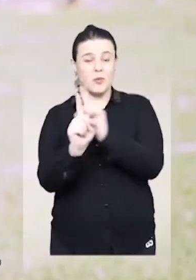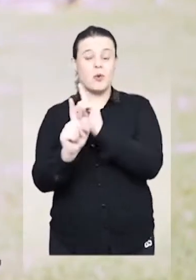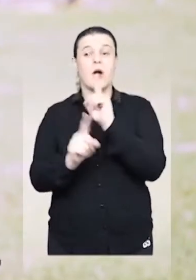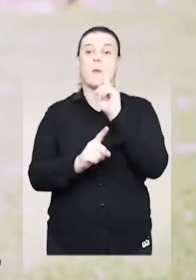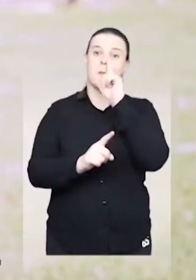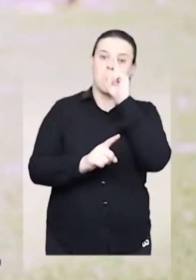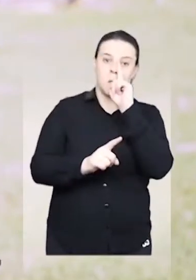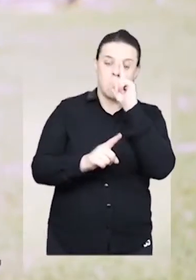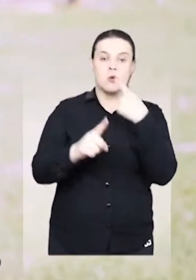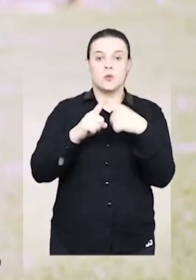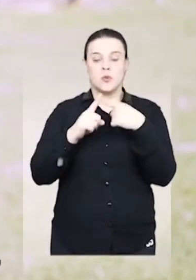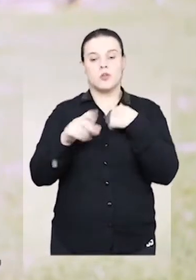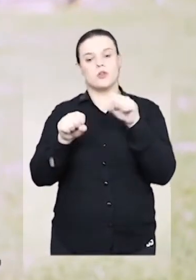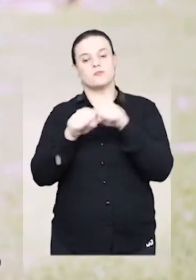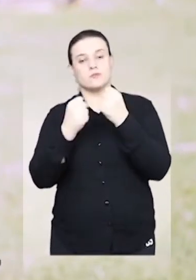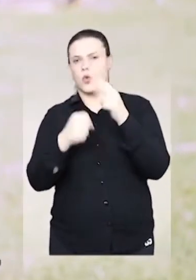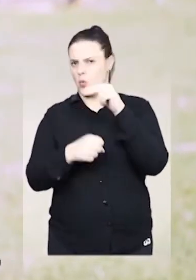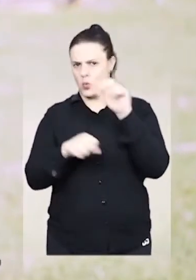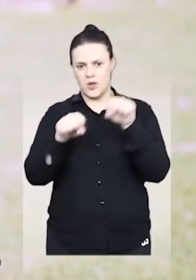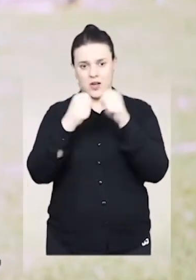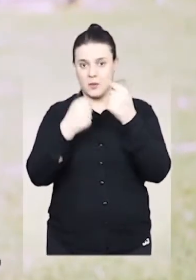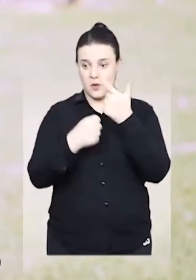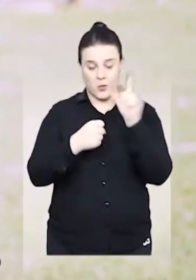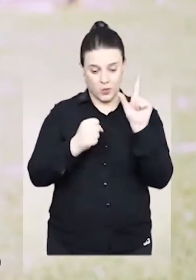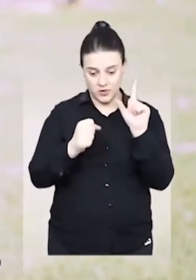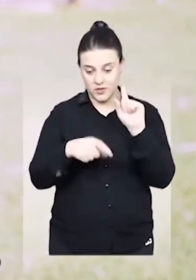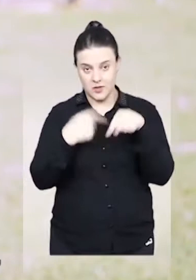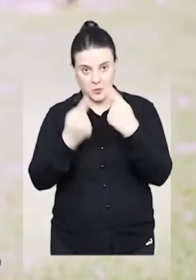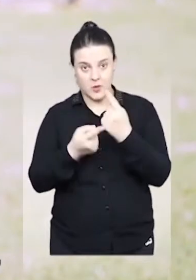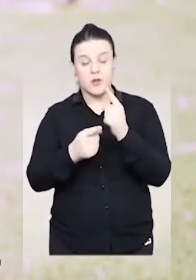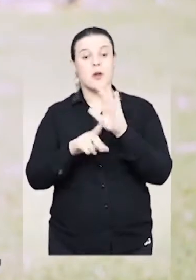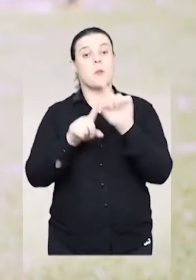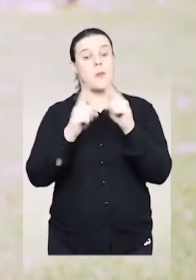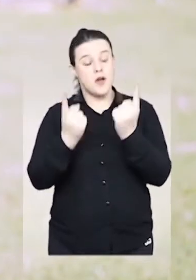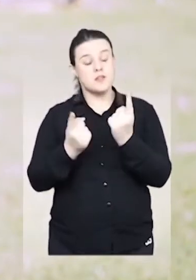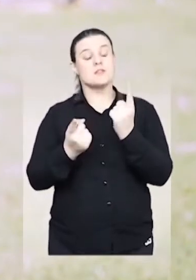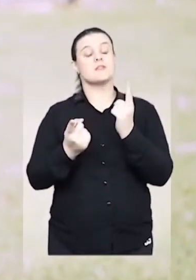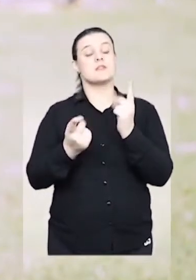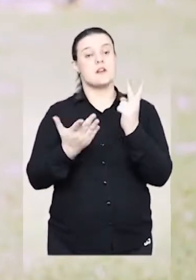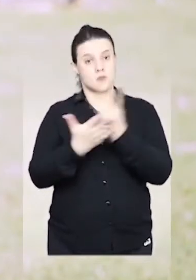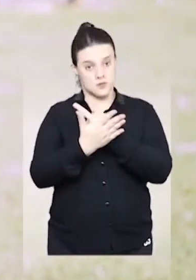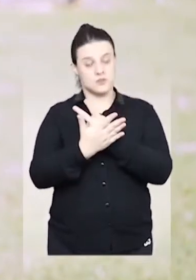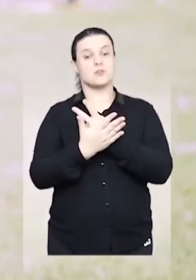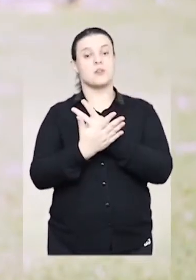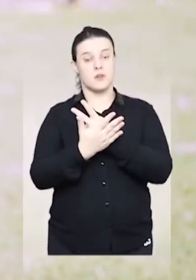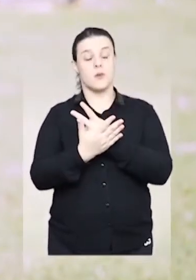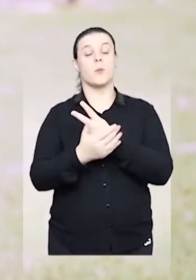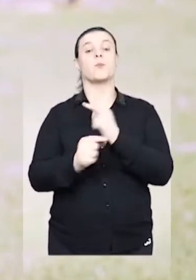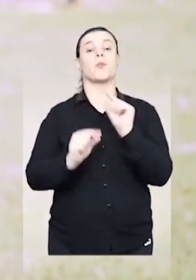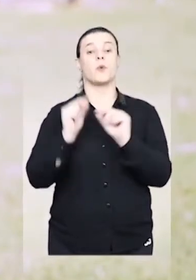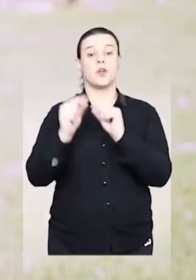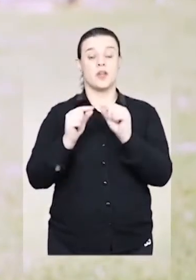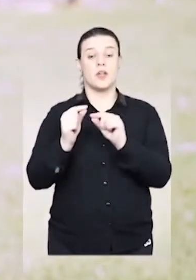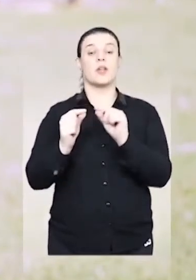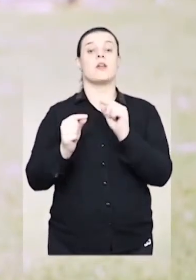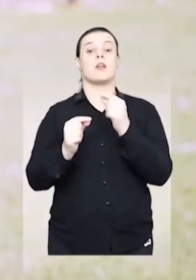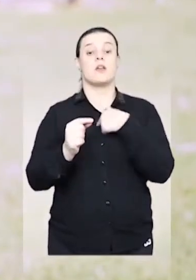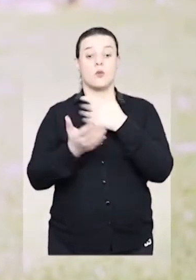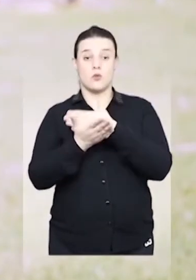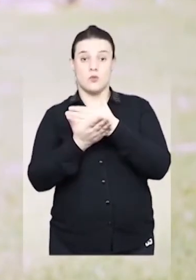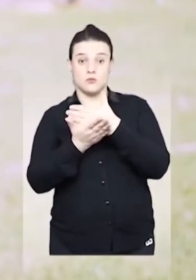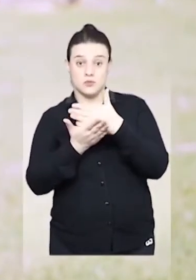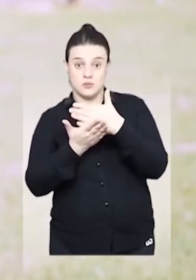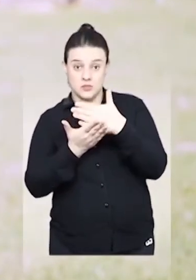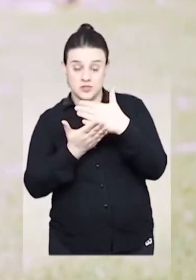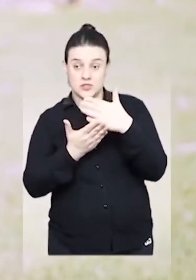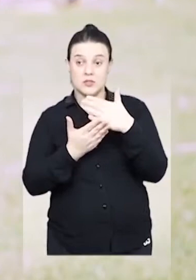algo arriscado, já que eu fraturei. Eu nunca fraturei outra coisa depois, mas... no caso, eu conversei